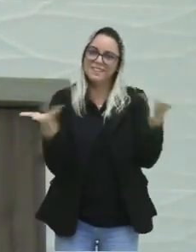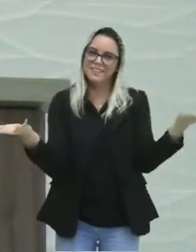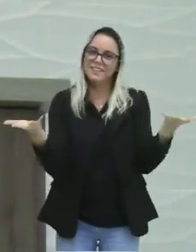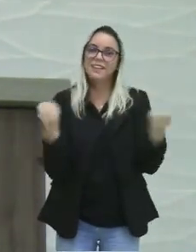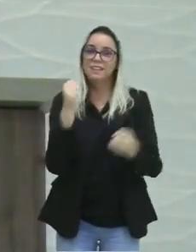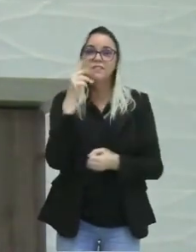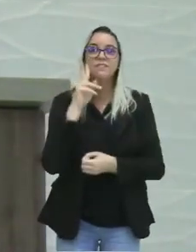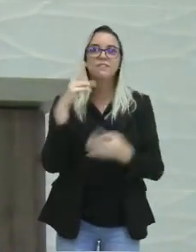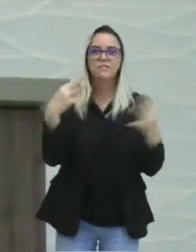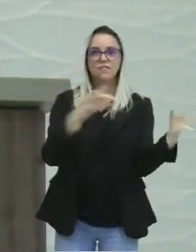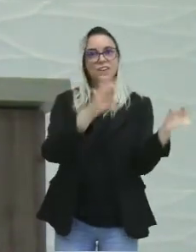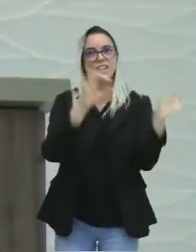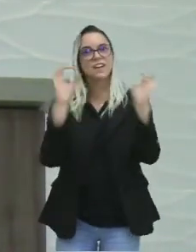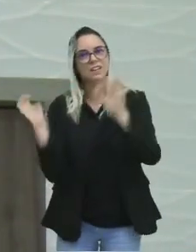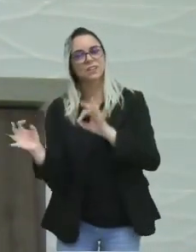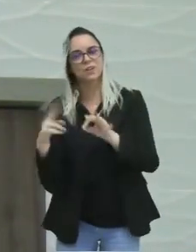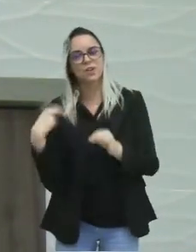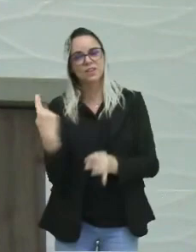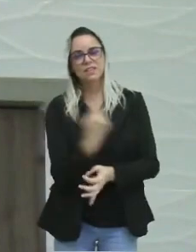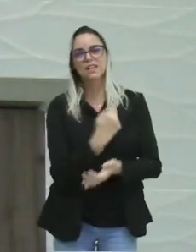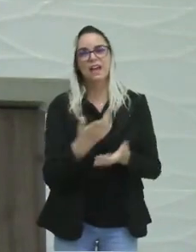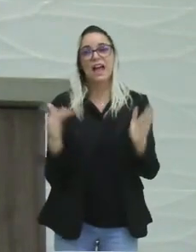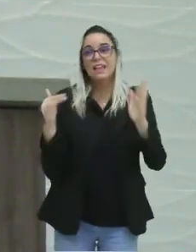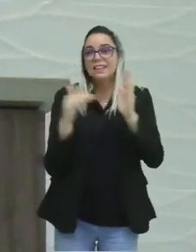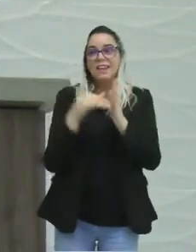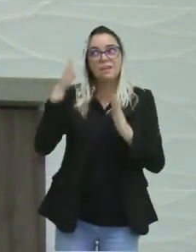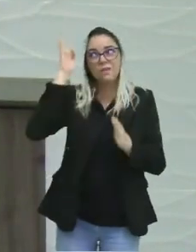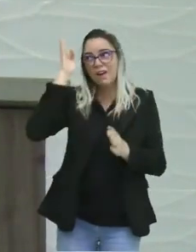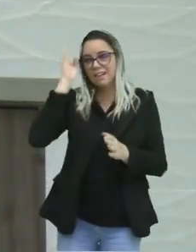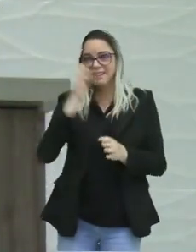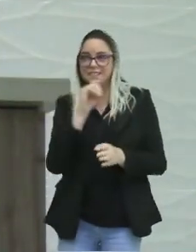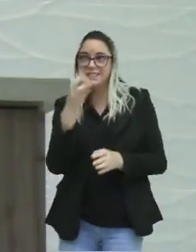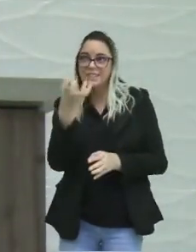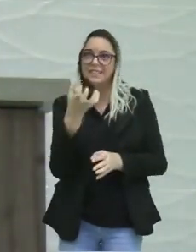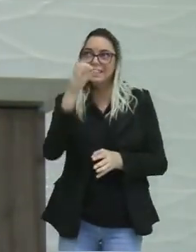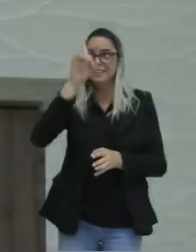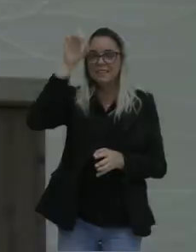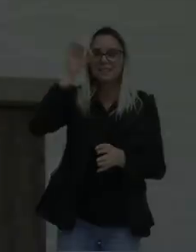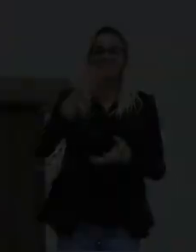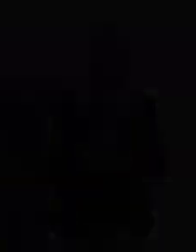assistindo a nossa reunião. E até a próxima quarta-feira, se Deus assim nos permitir.